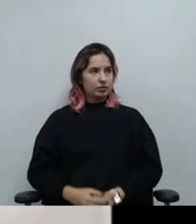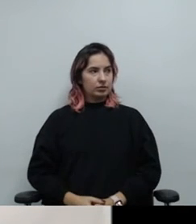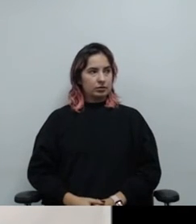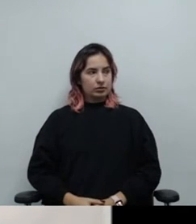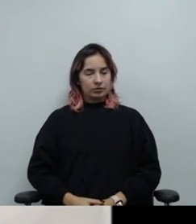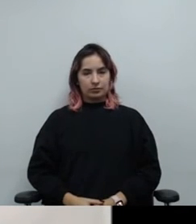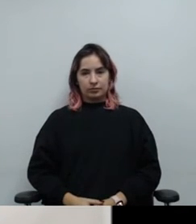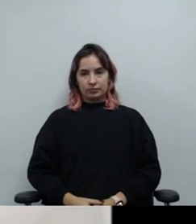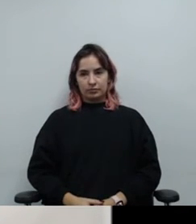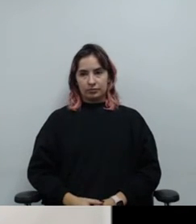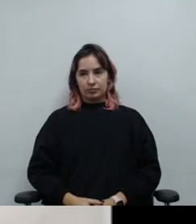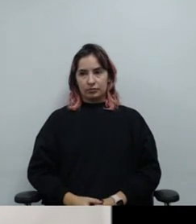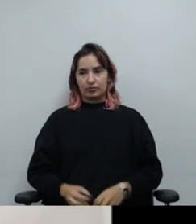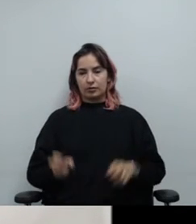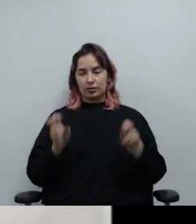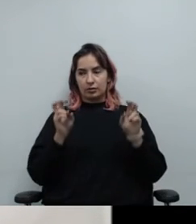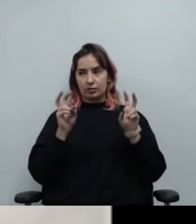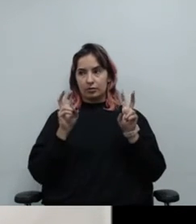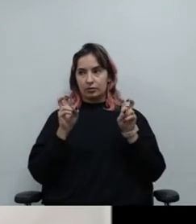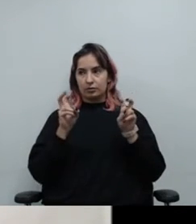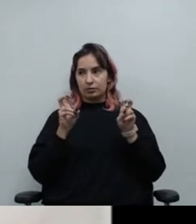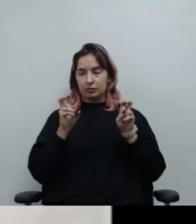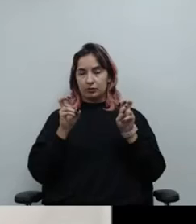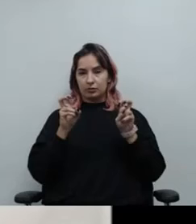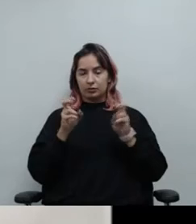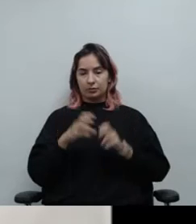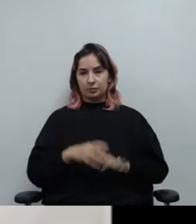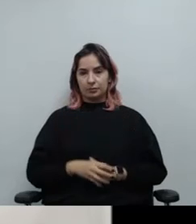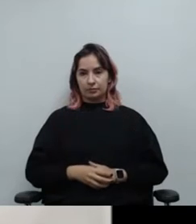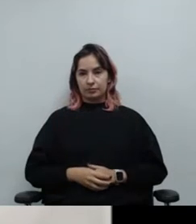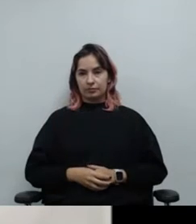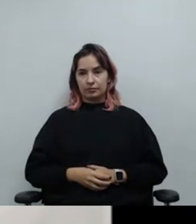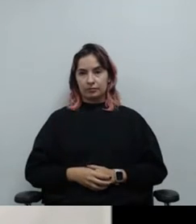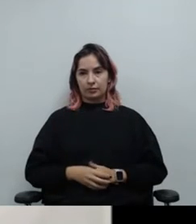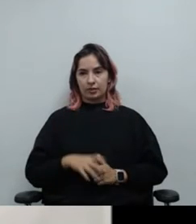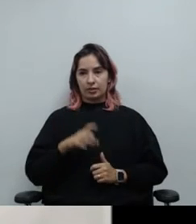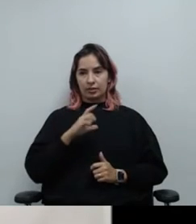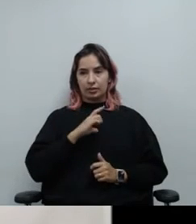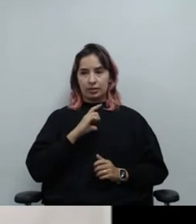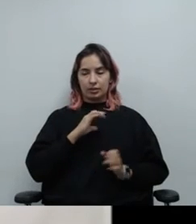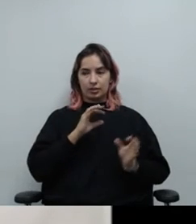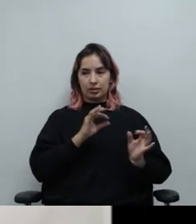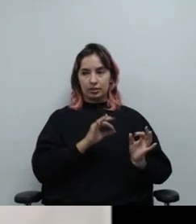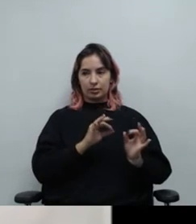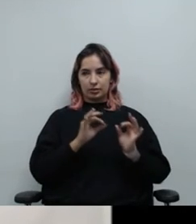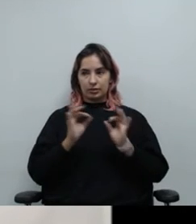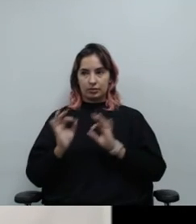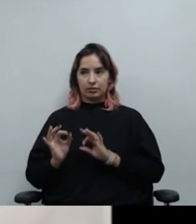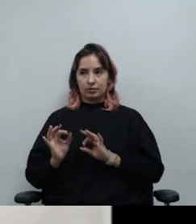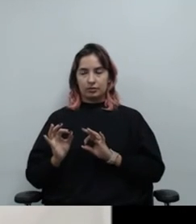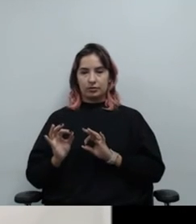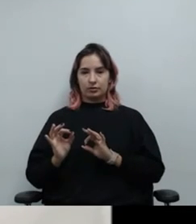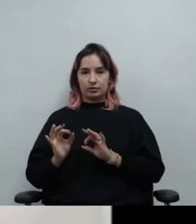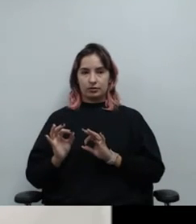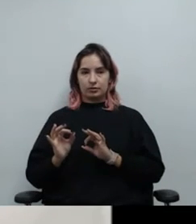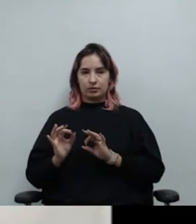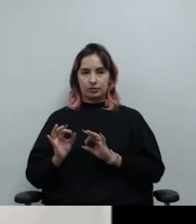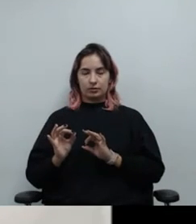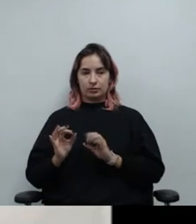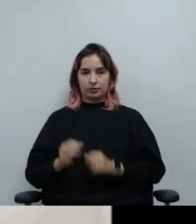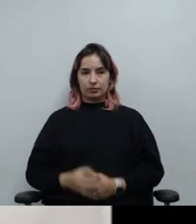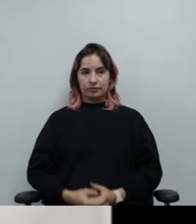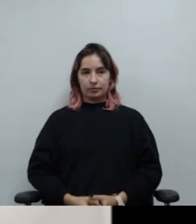em termos de ter um acompanhamento, qualidade,